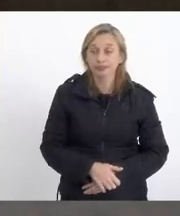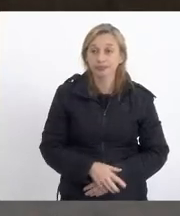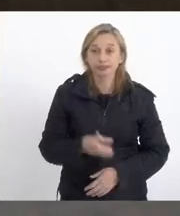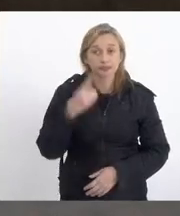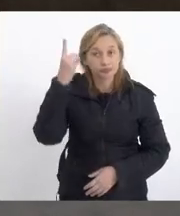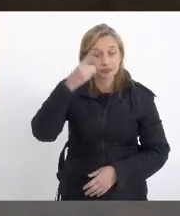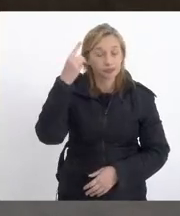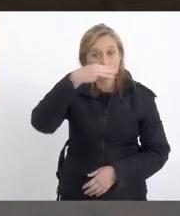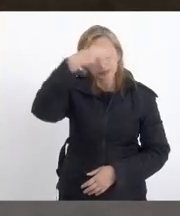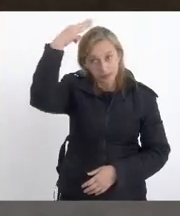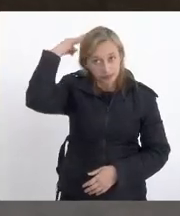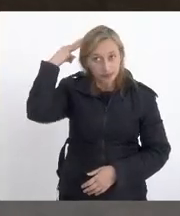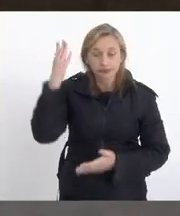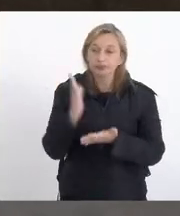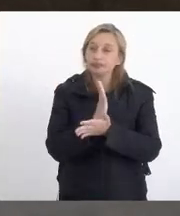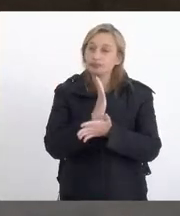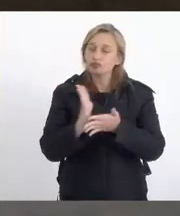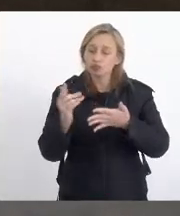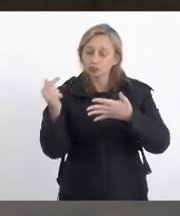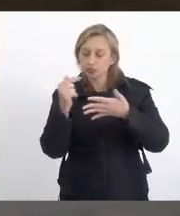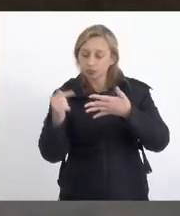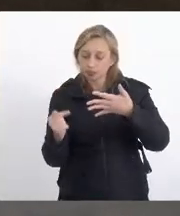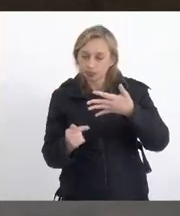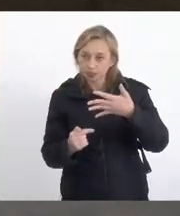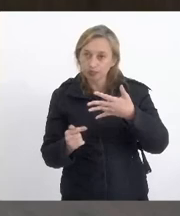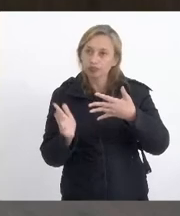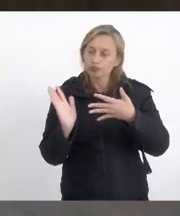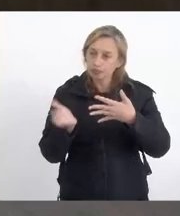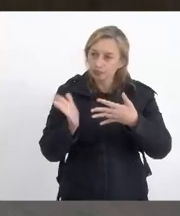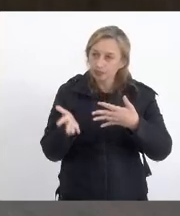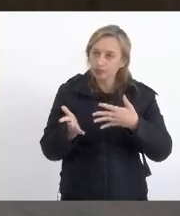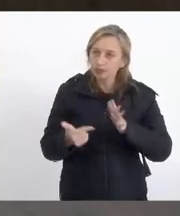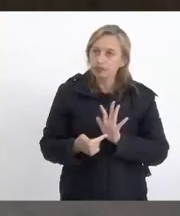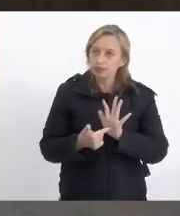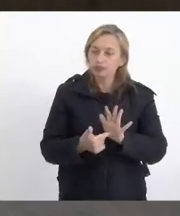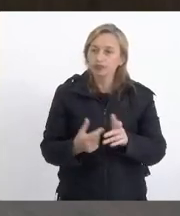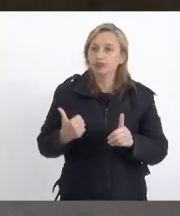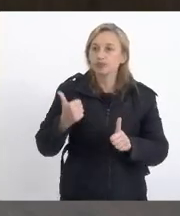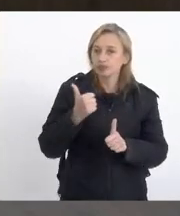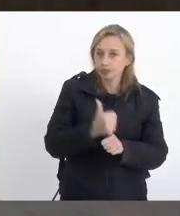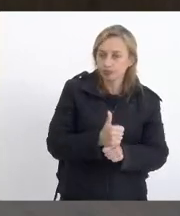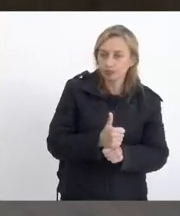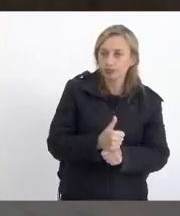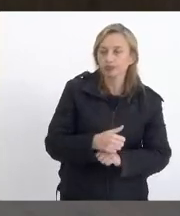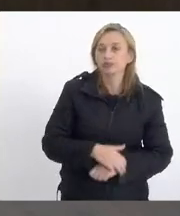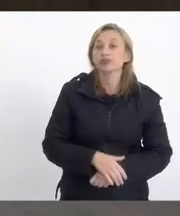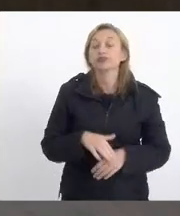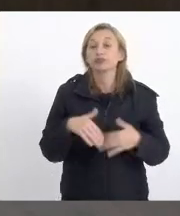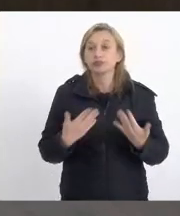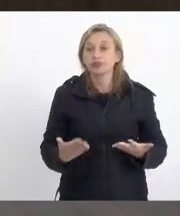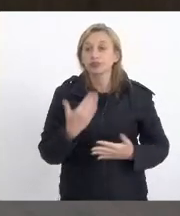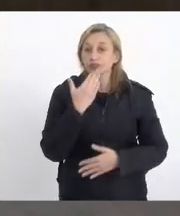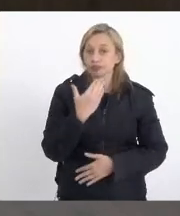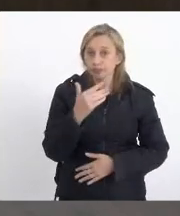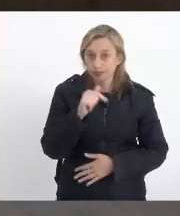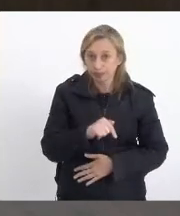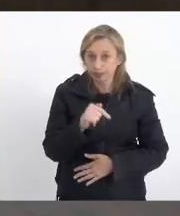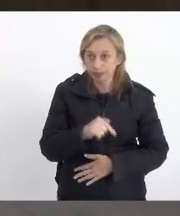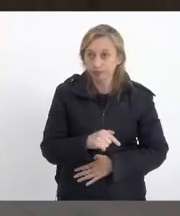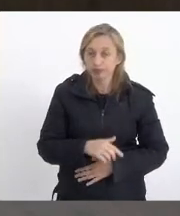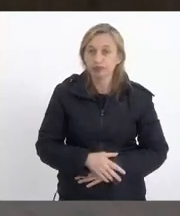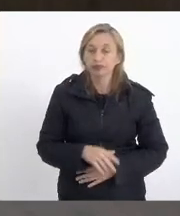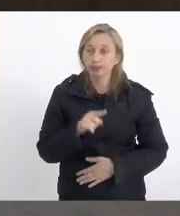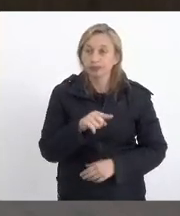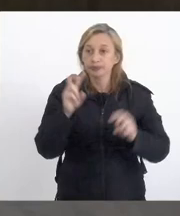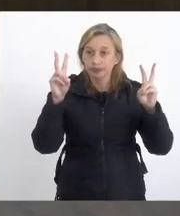deputado Márcio Pacheco, alguns pontos que já constam no substitutivo, né? Então eu faço um apelo aqui para que